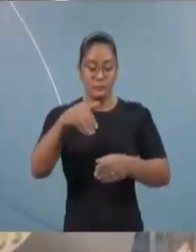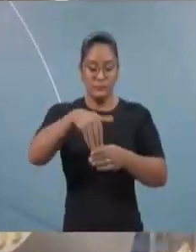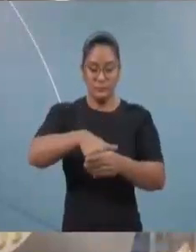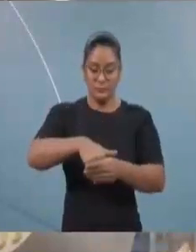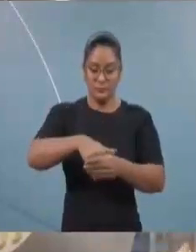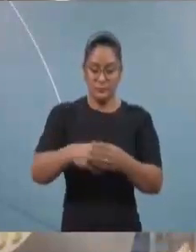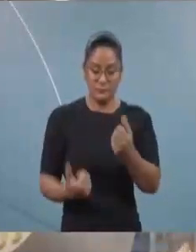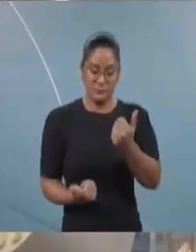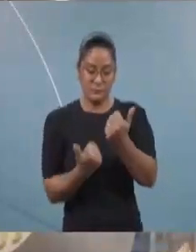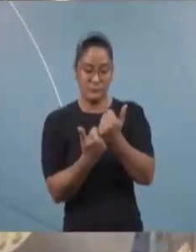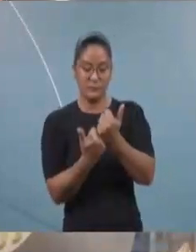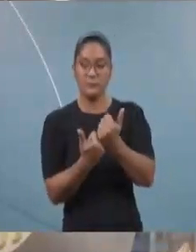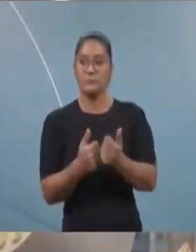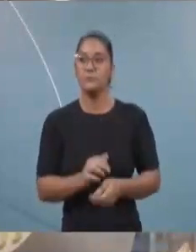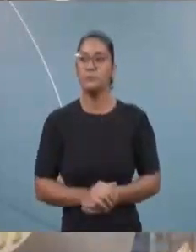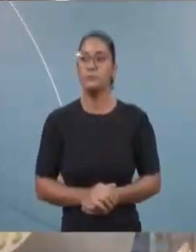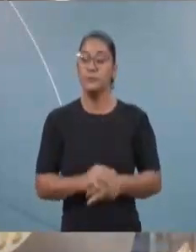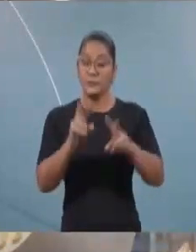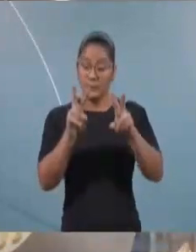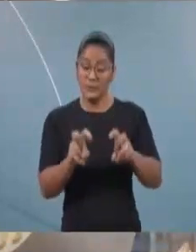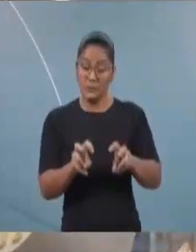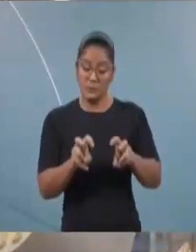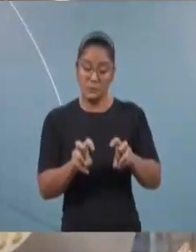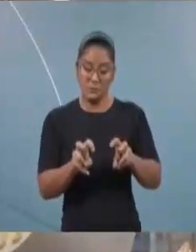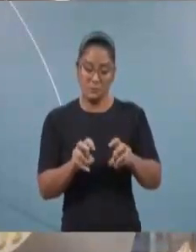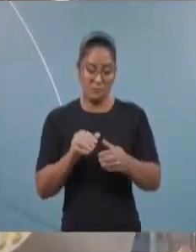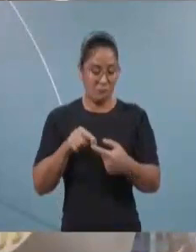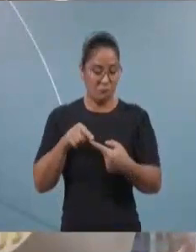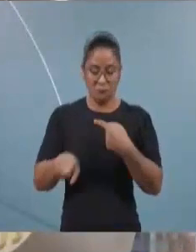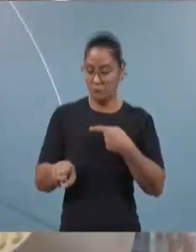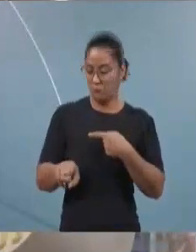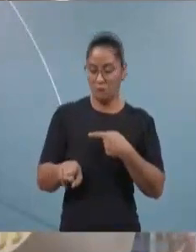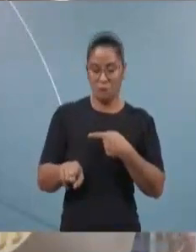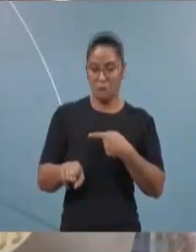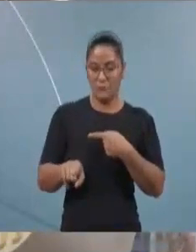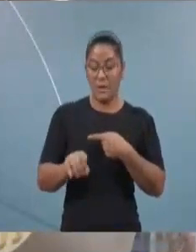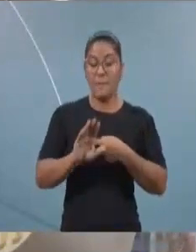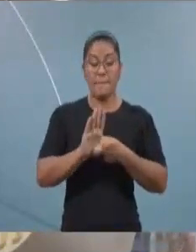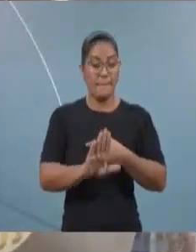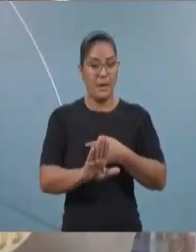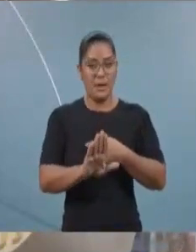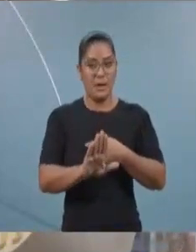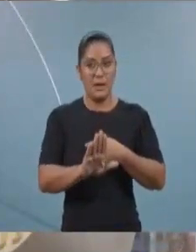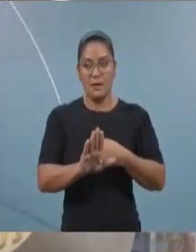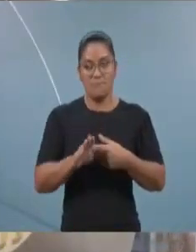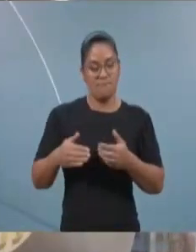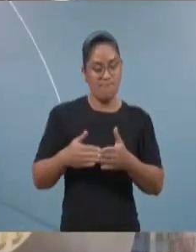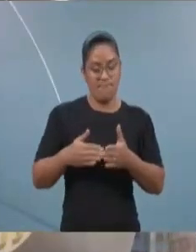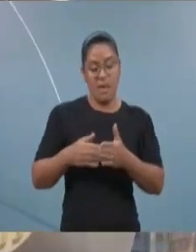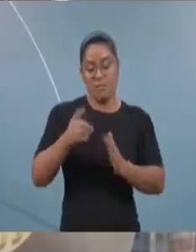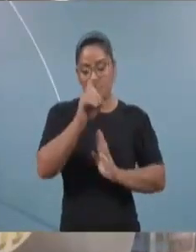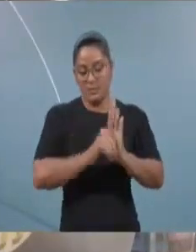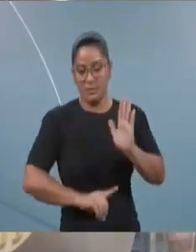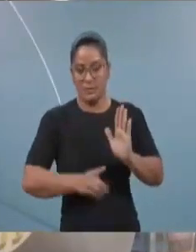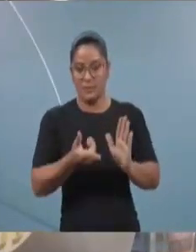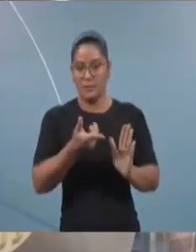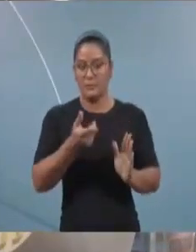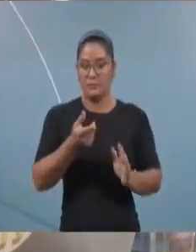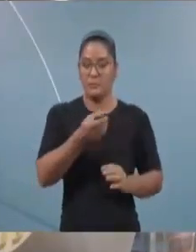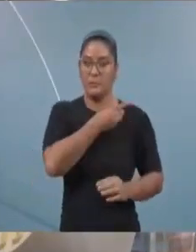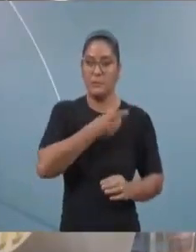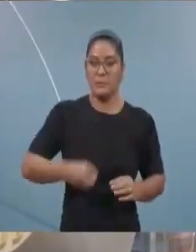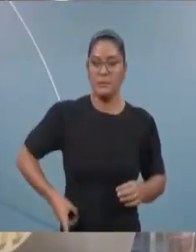nosso apoio sobre temas que a gente não tem concordância também Mas nós nunca barramos aqui o direito de um deputado ou